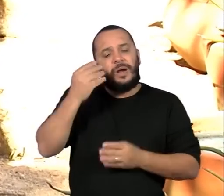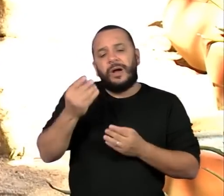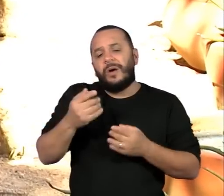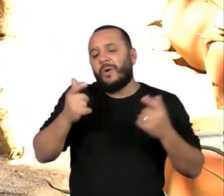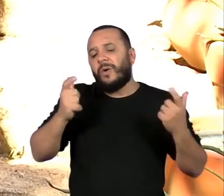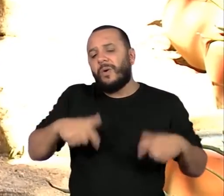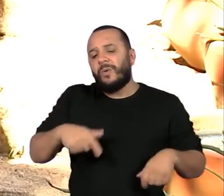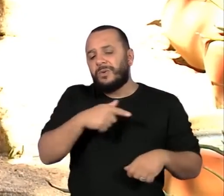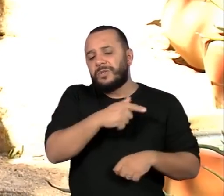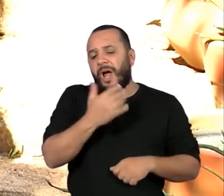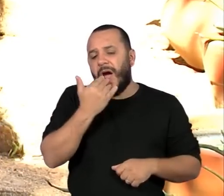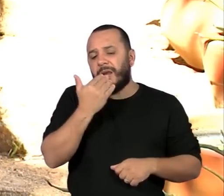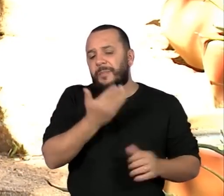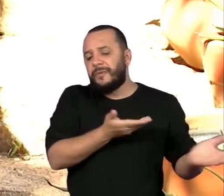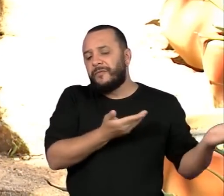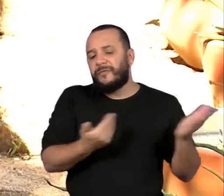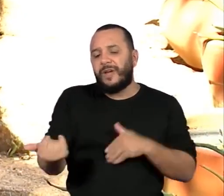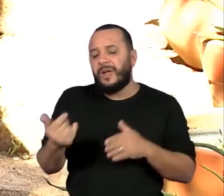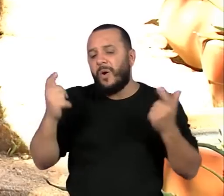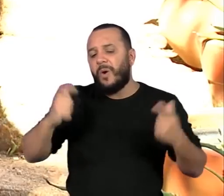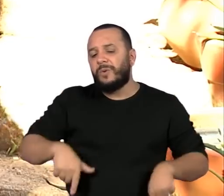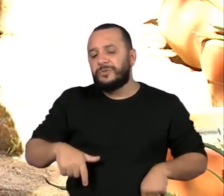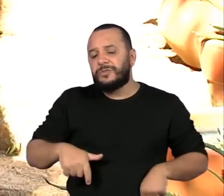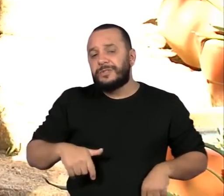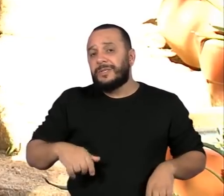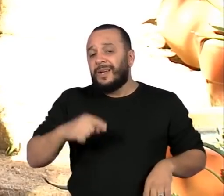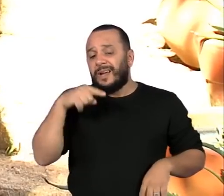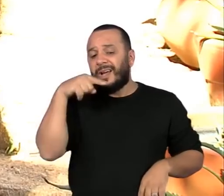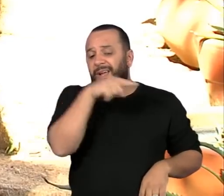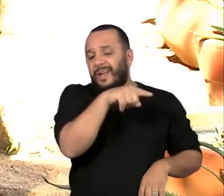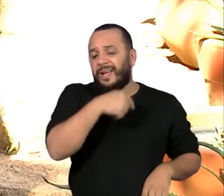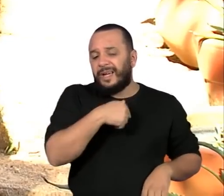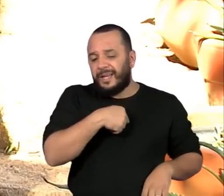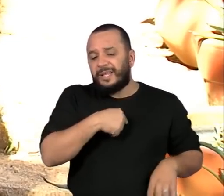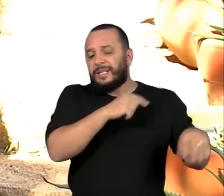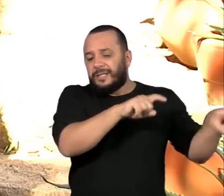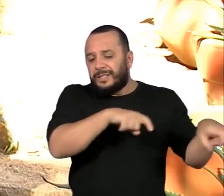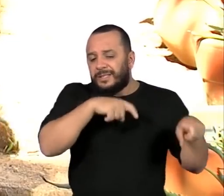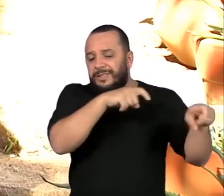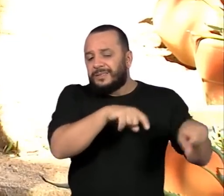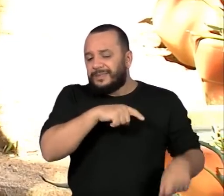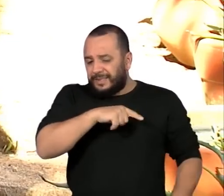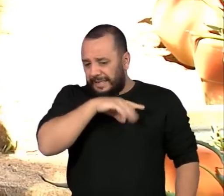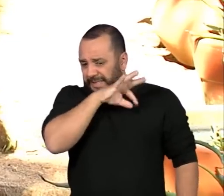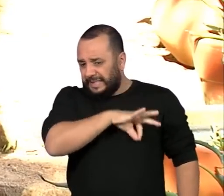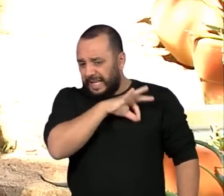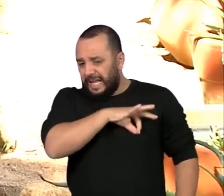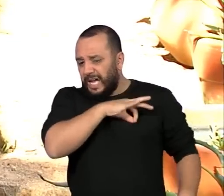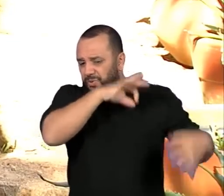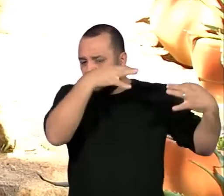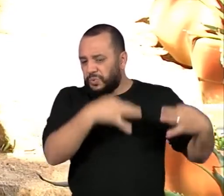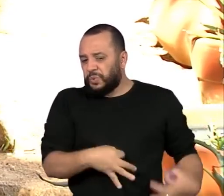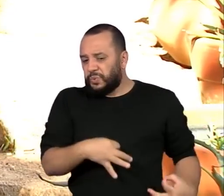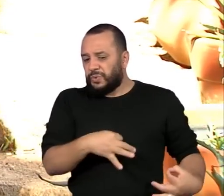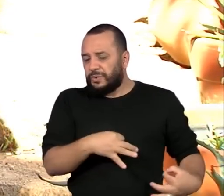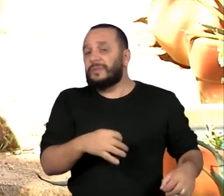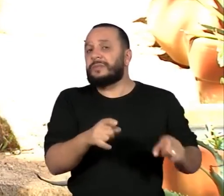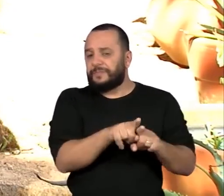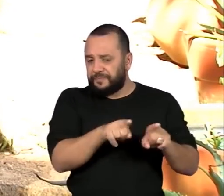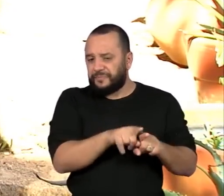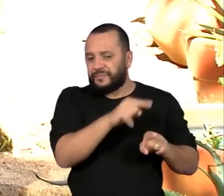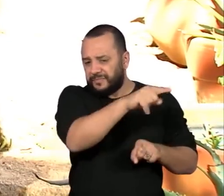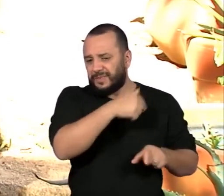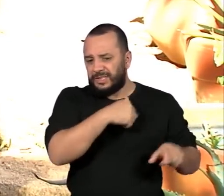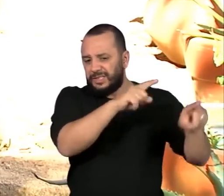produzido, né? Se aquela pessoa que está produzindo está sendo bem paga, se ela está sendo produzida num sistema que